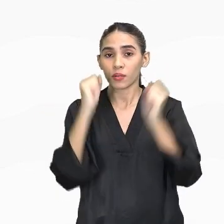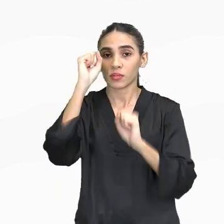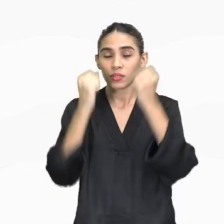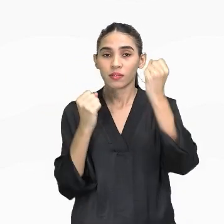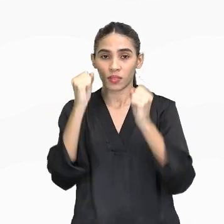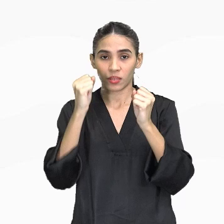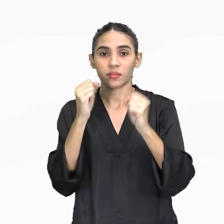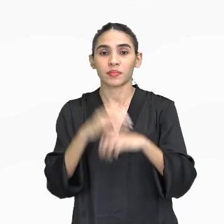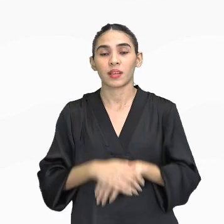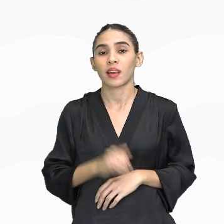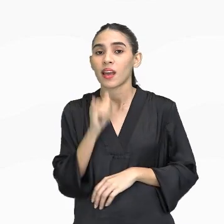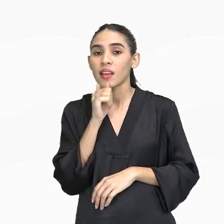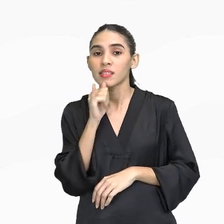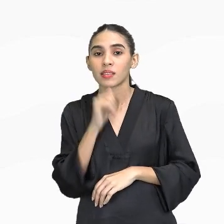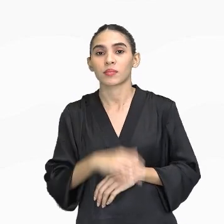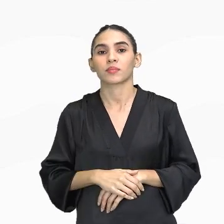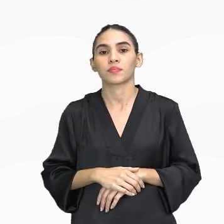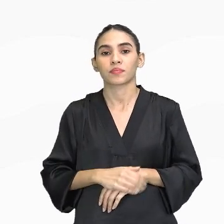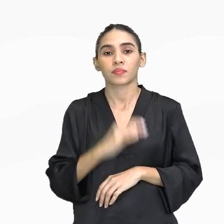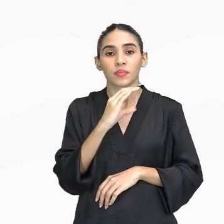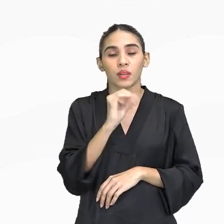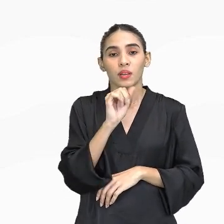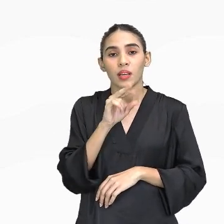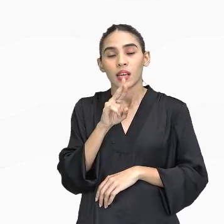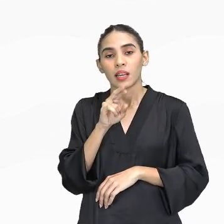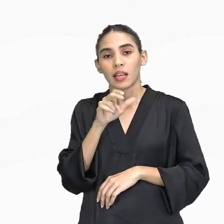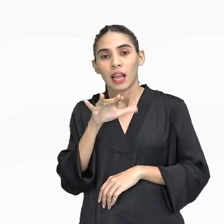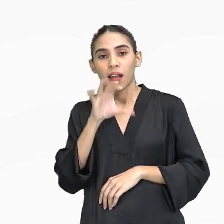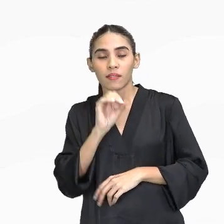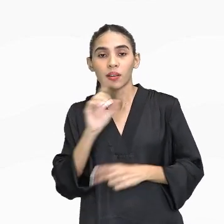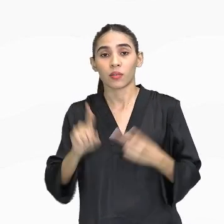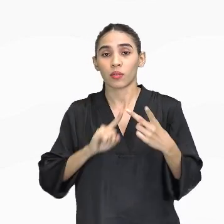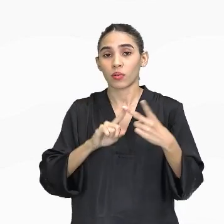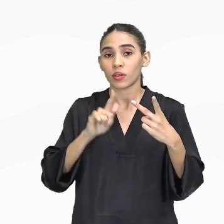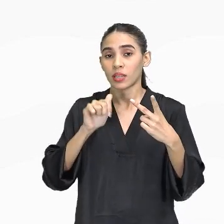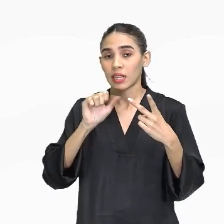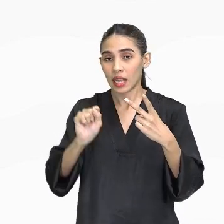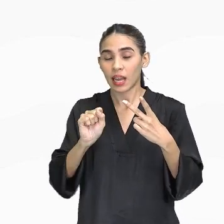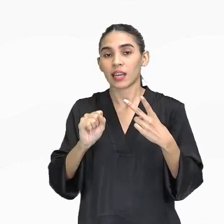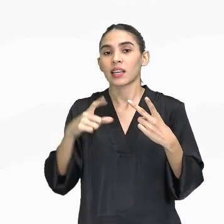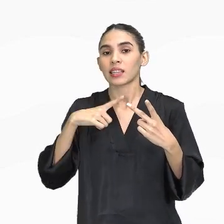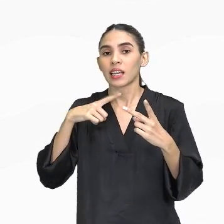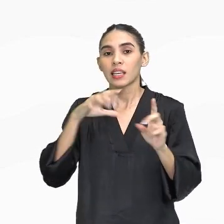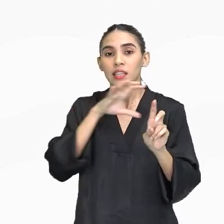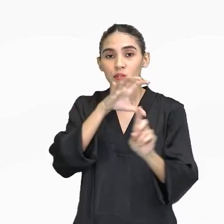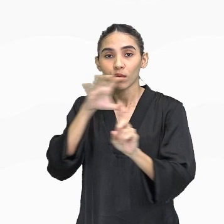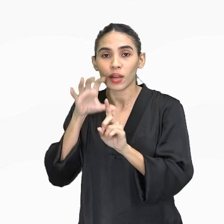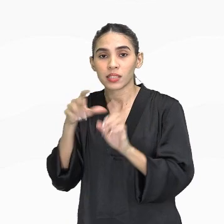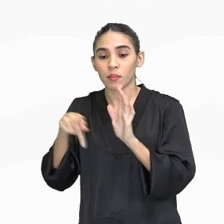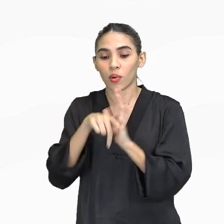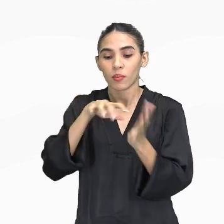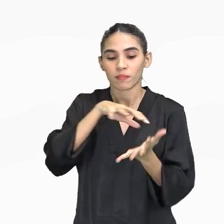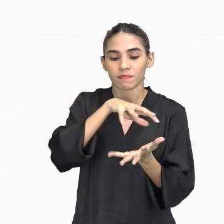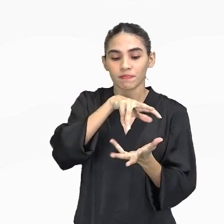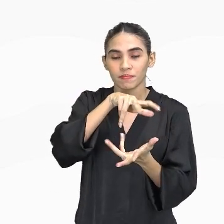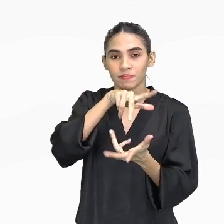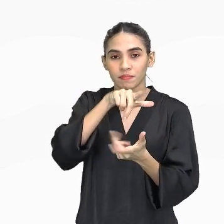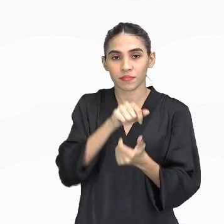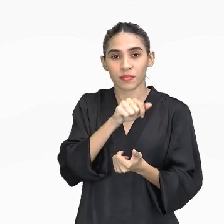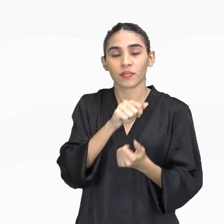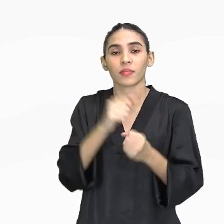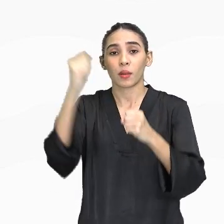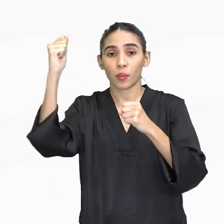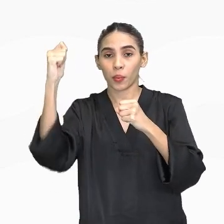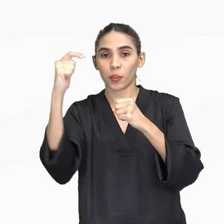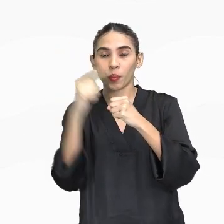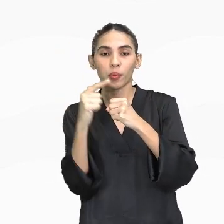dos combustíveis como, por exemplo, o carvão, né, o gás, por exemplo, que vão emitir aí na atmosfera gases de efeito